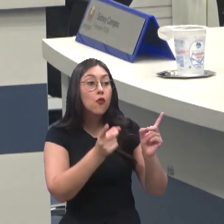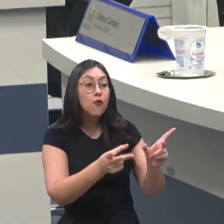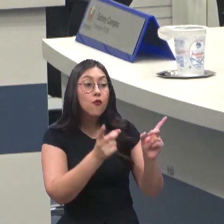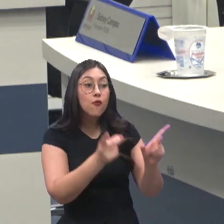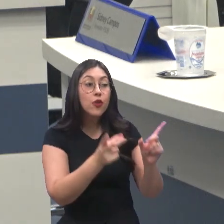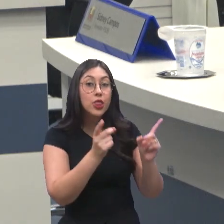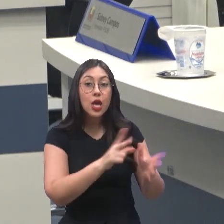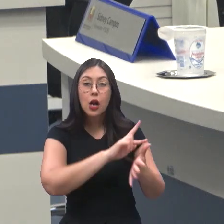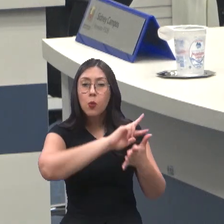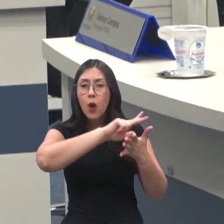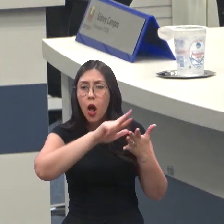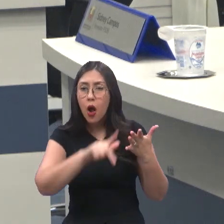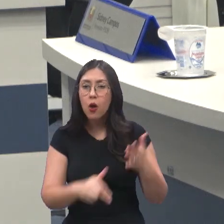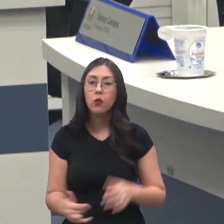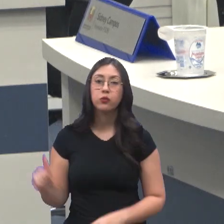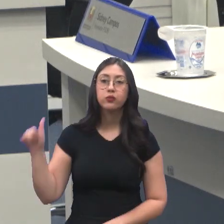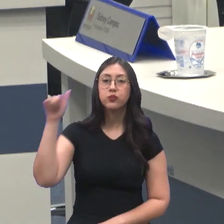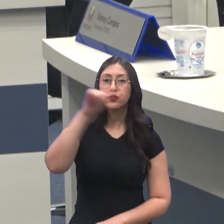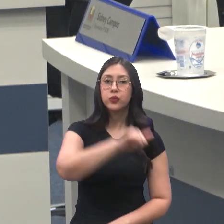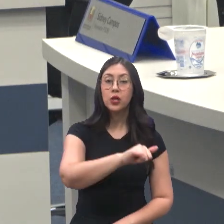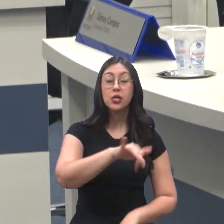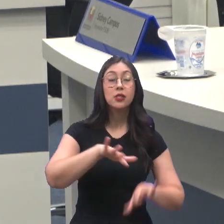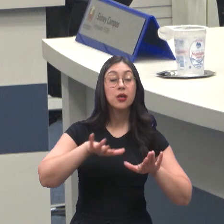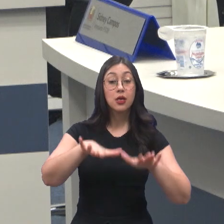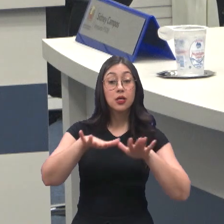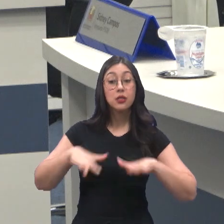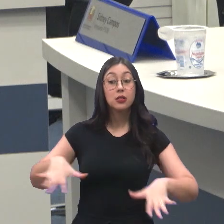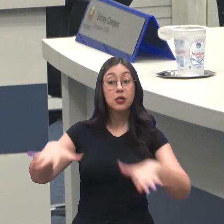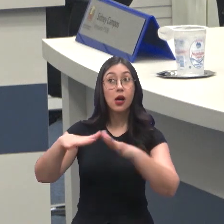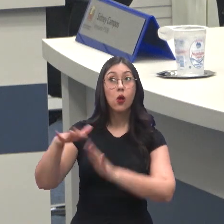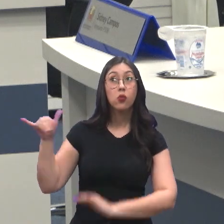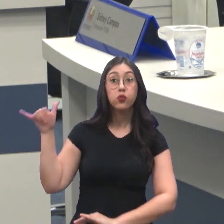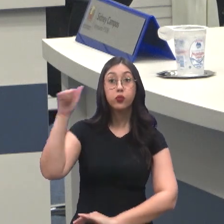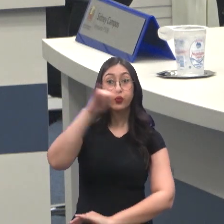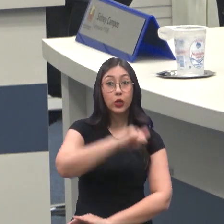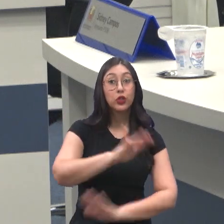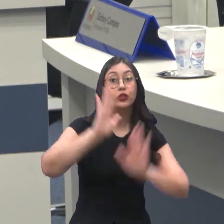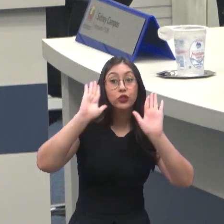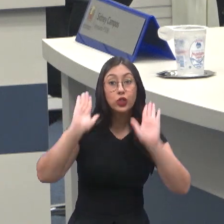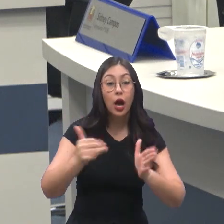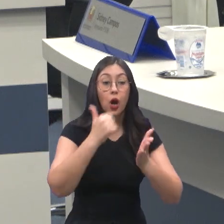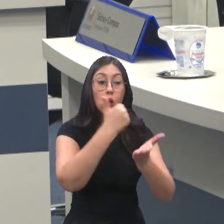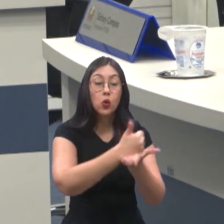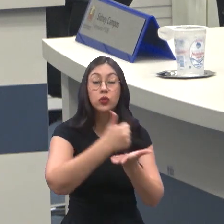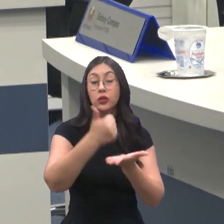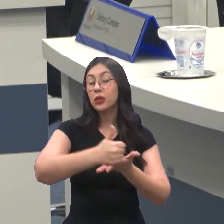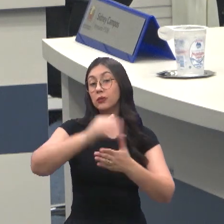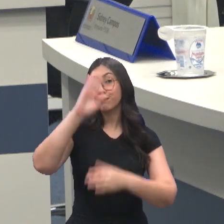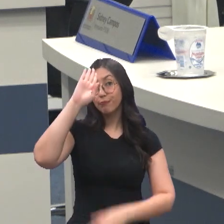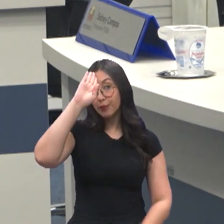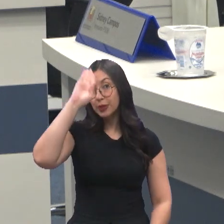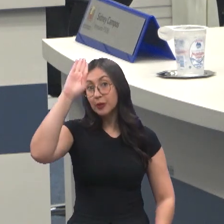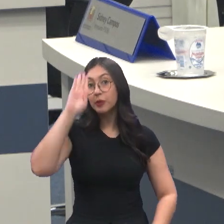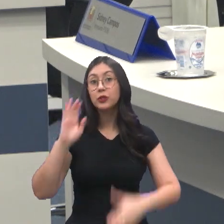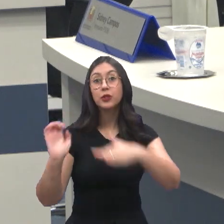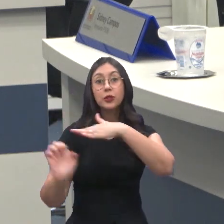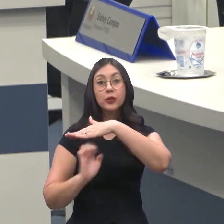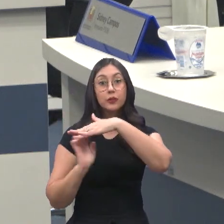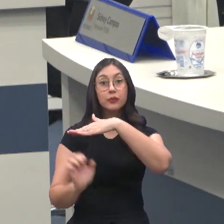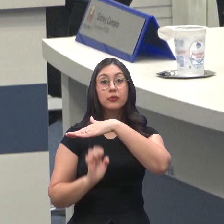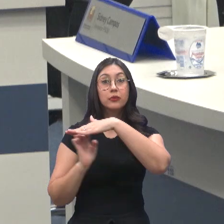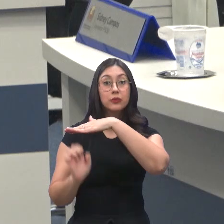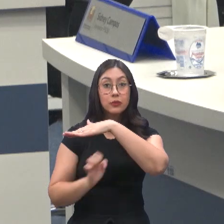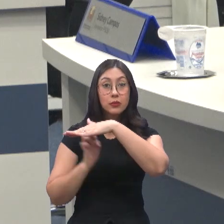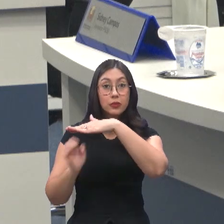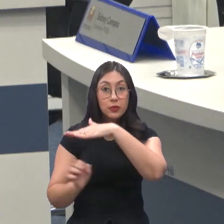aviões, e a Embraer, o setor aeroespacial, já está contratando, principalmente as empresas lá